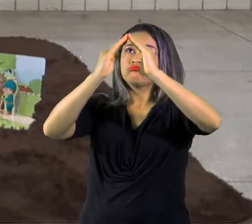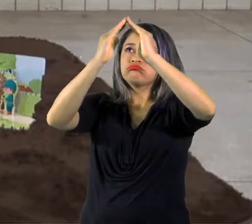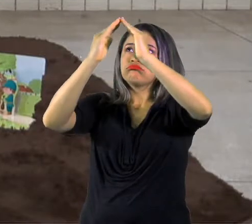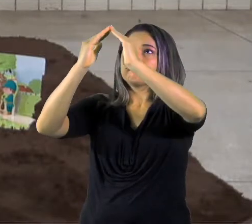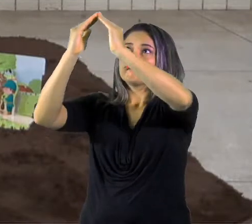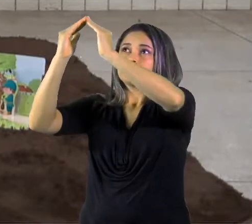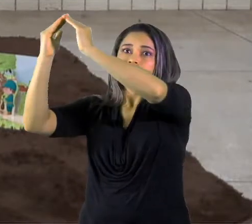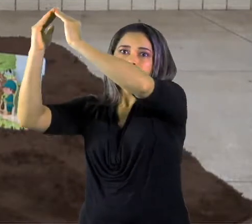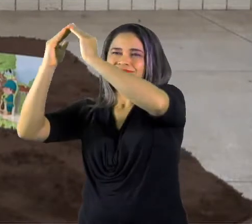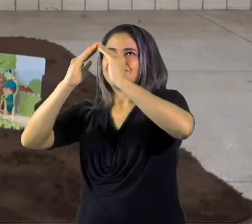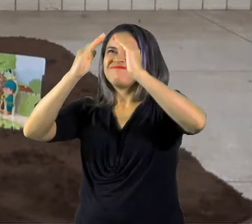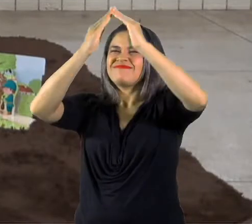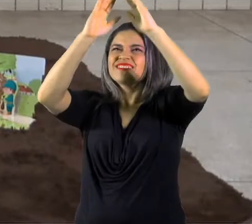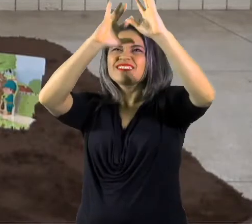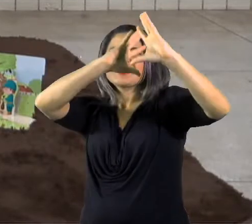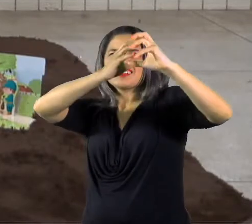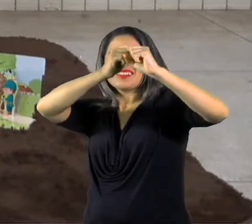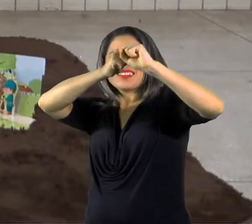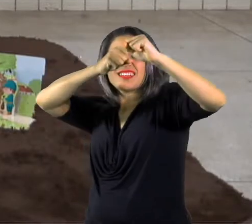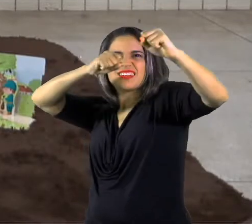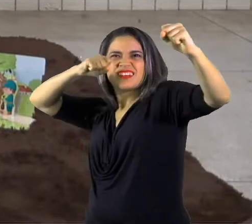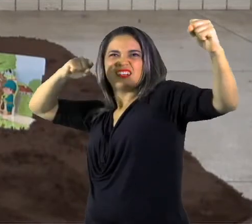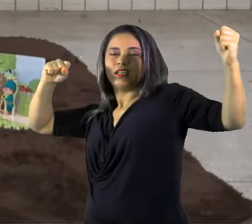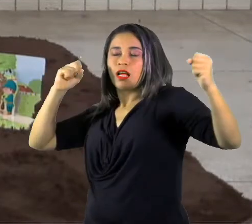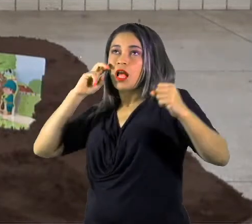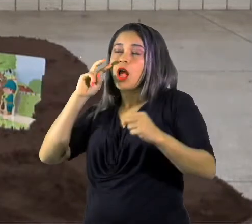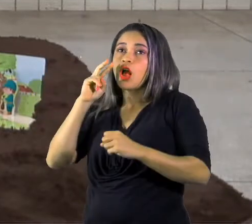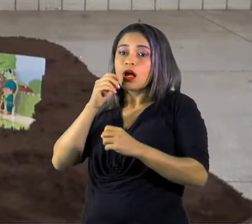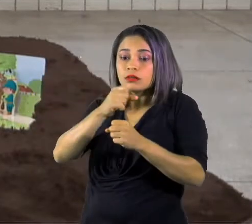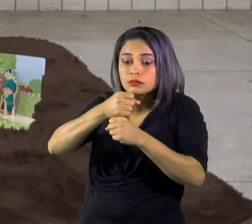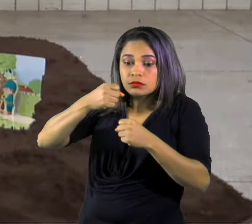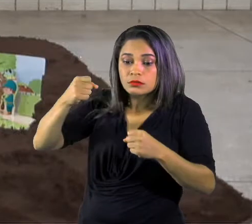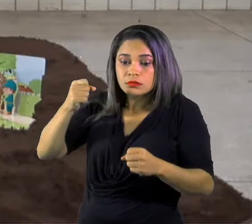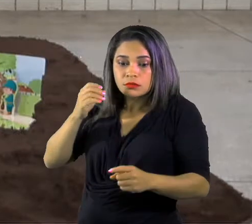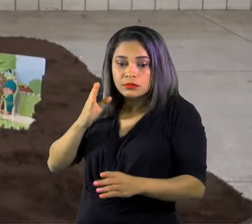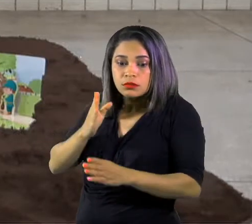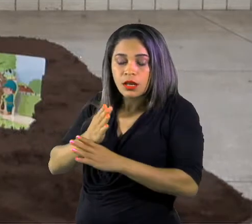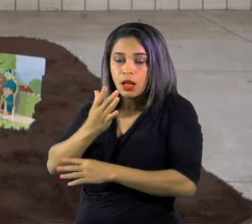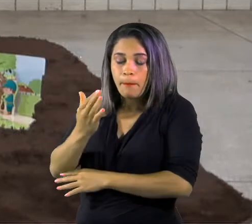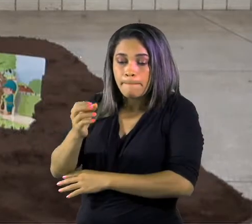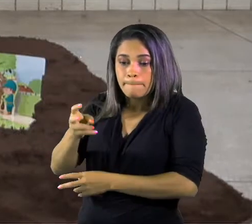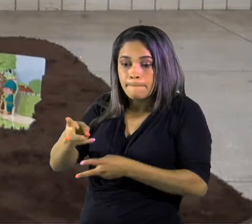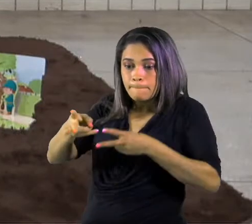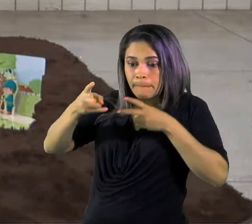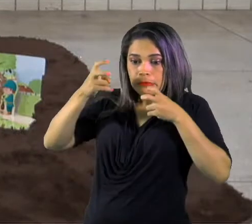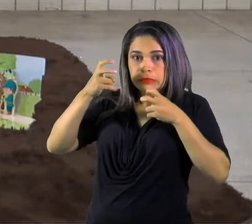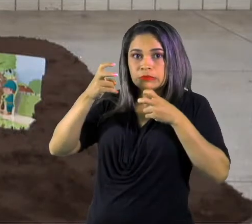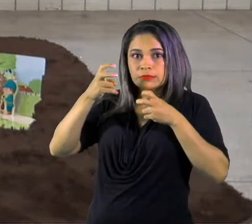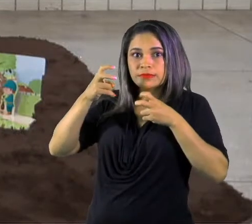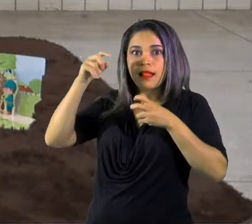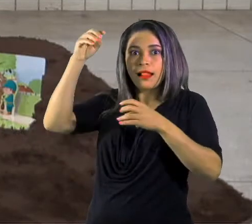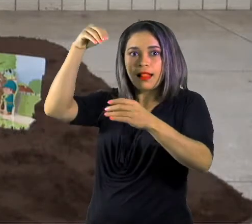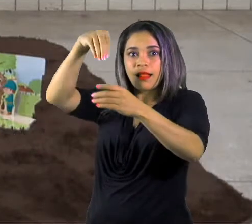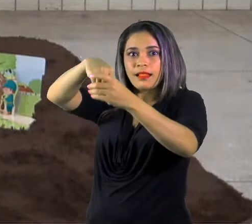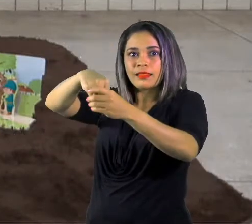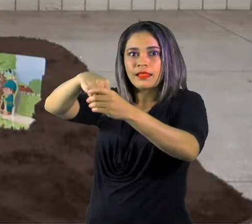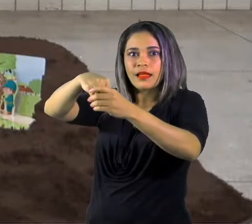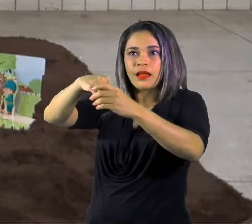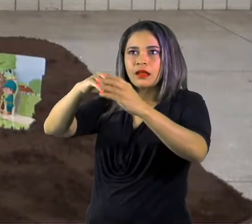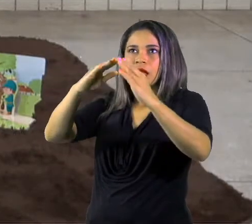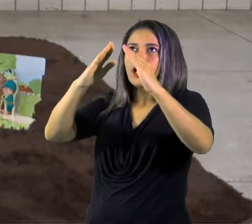que tinha dentro. Logo de cara, o João percebeu que naquele castelo morava